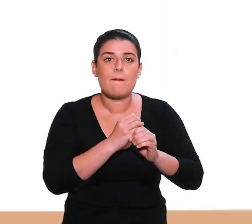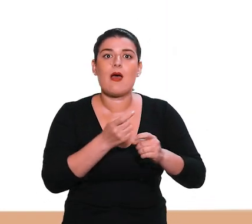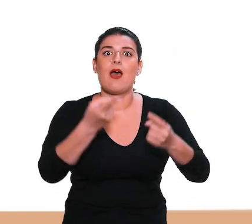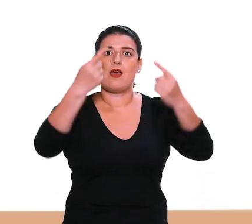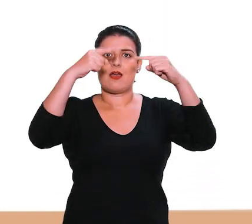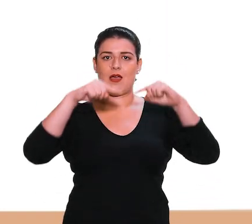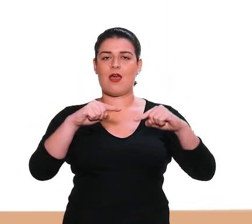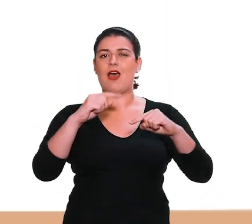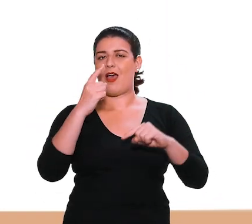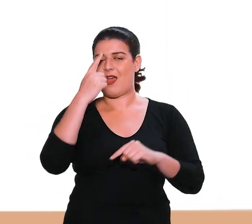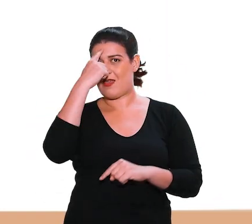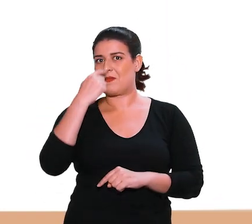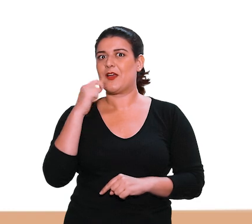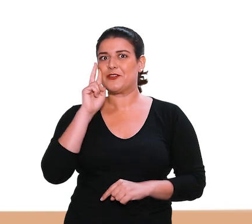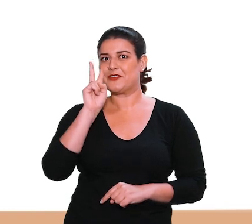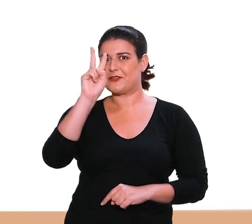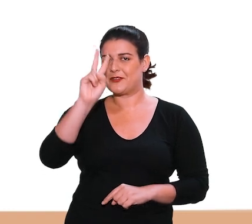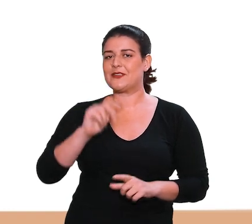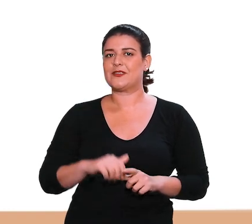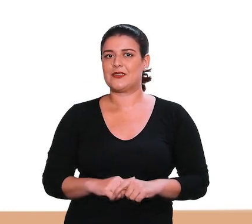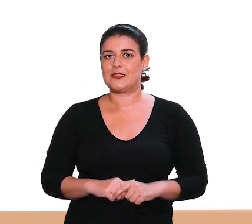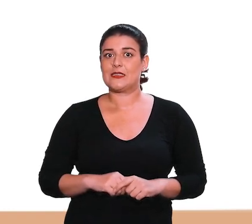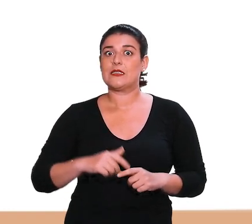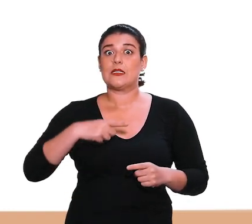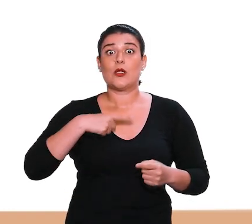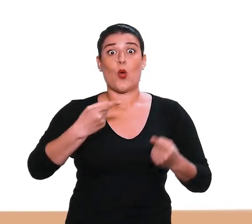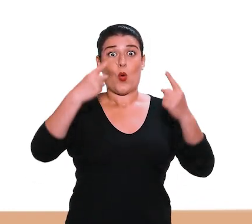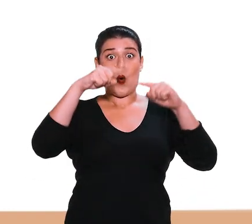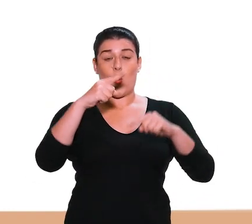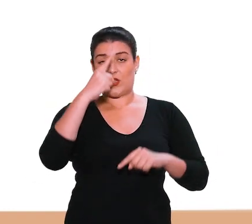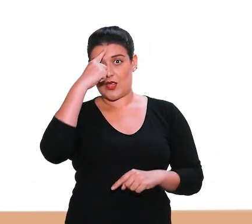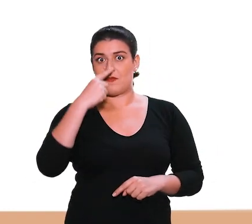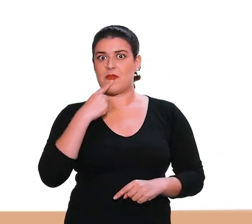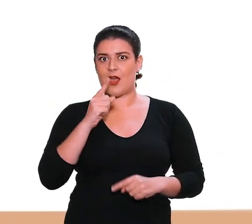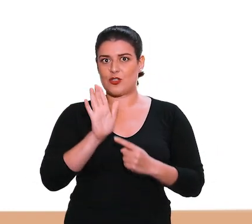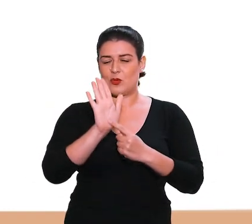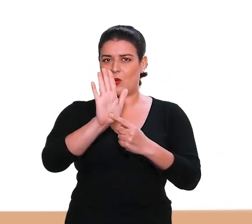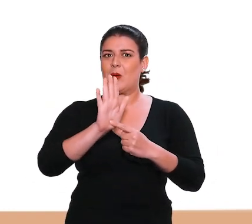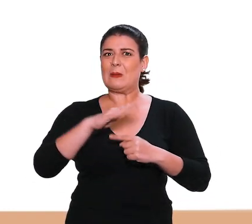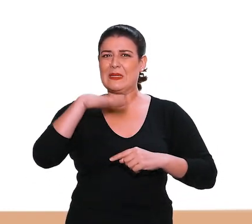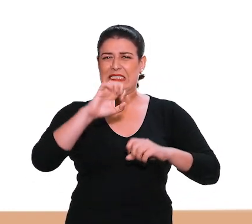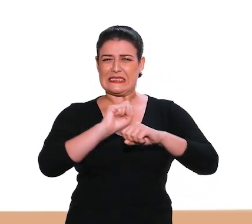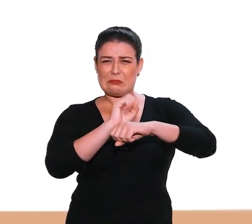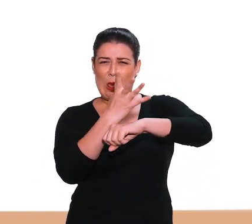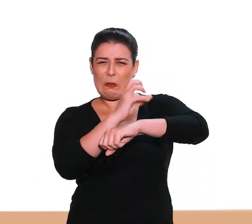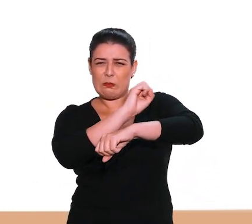forma. Olha lá, aqui uma outra ainda mais agressiva, como vocês podem ver na região da